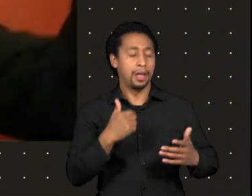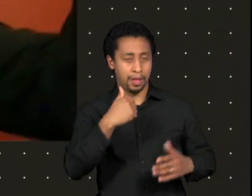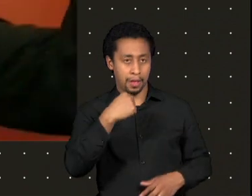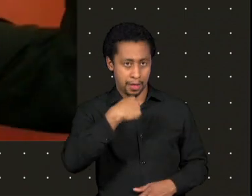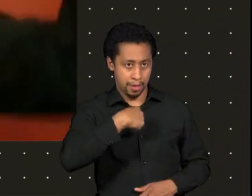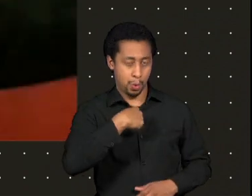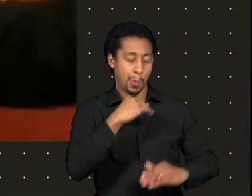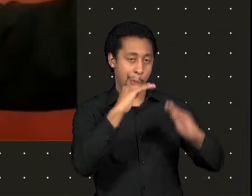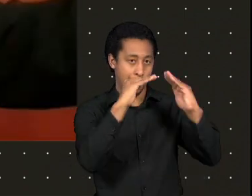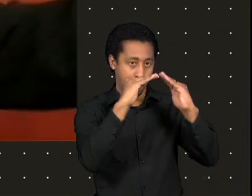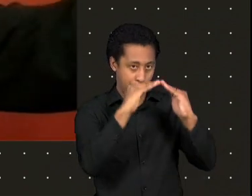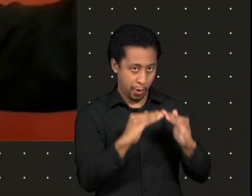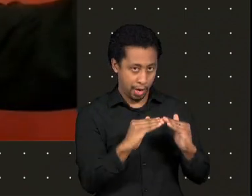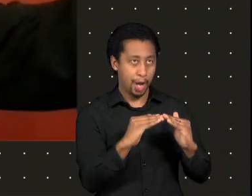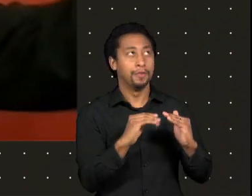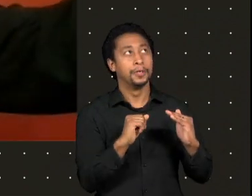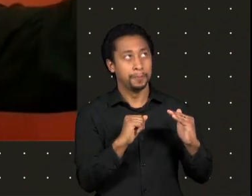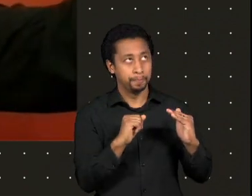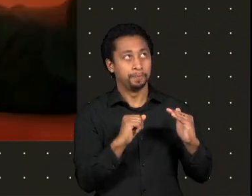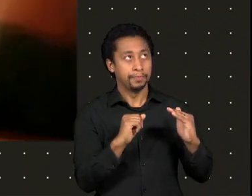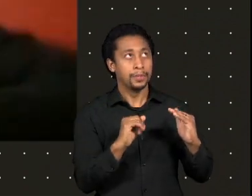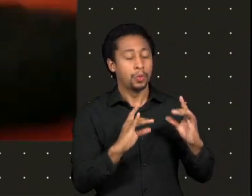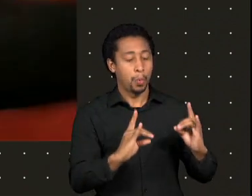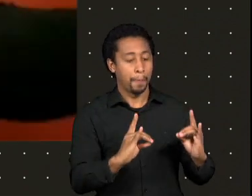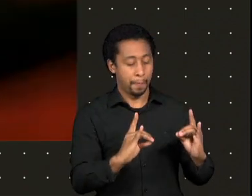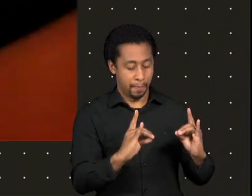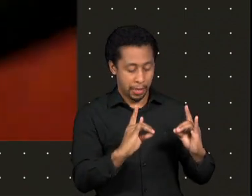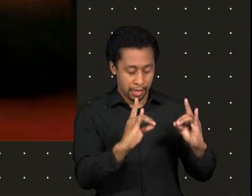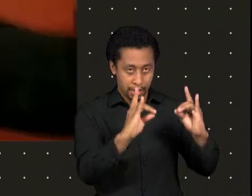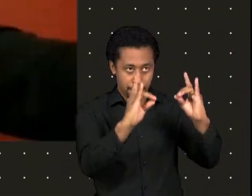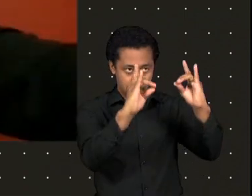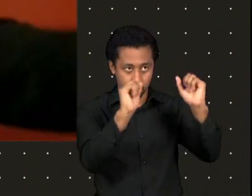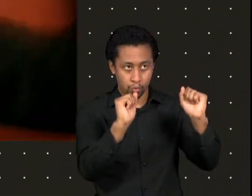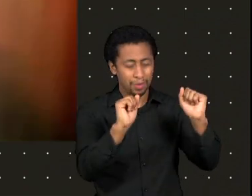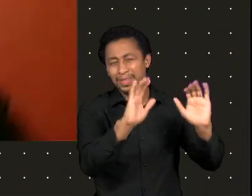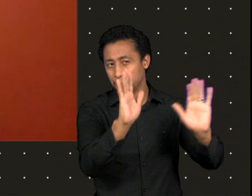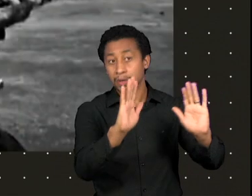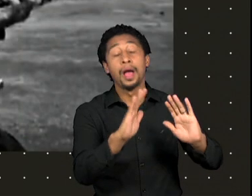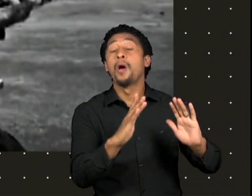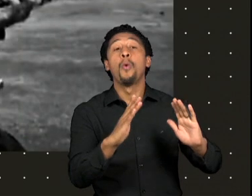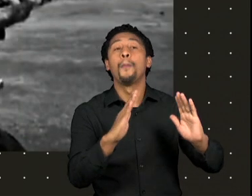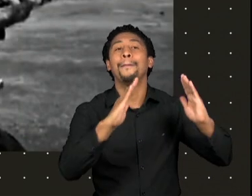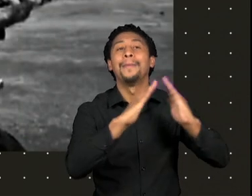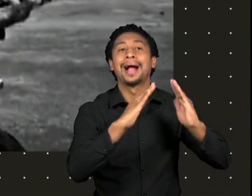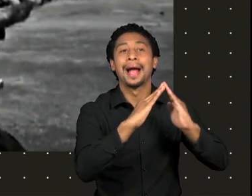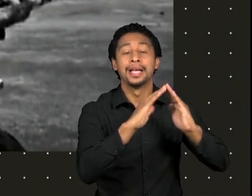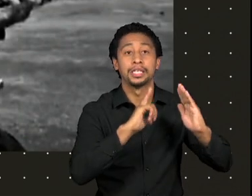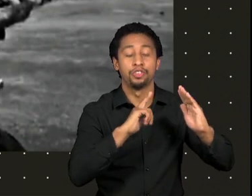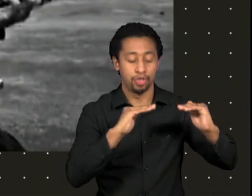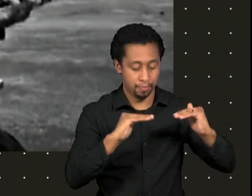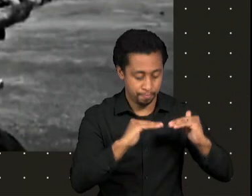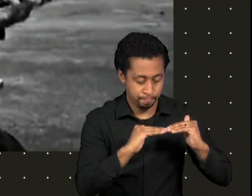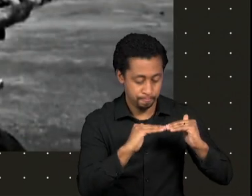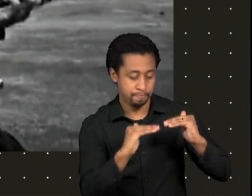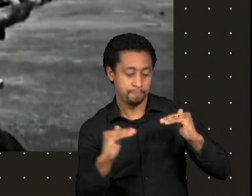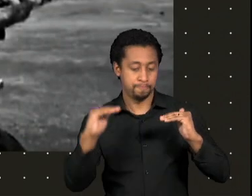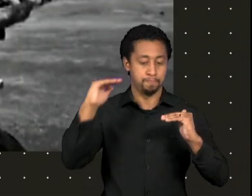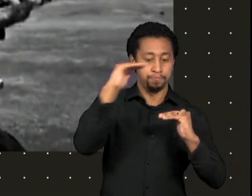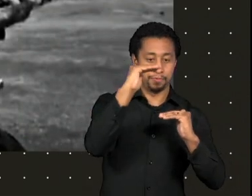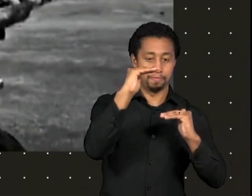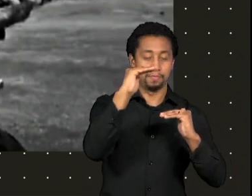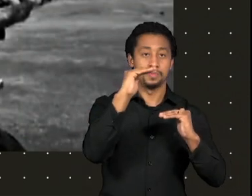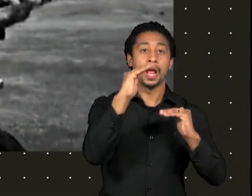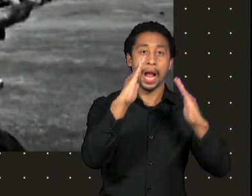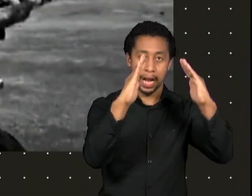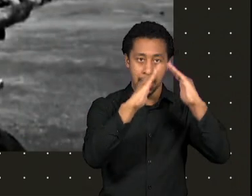morava num apartamento de uma casa de dois andares. É. E o Bigode foi morar lá embaixo.